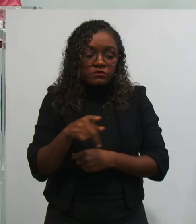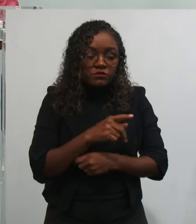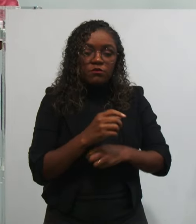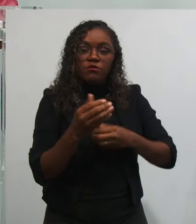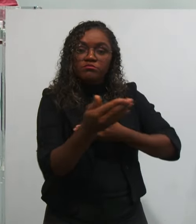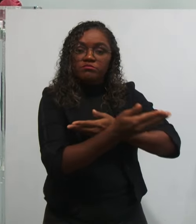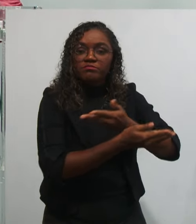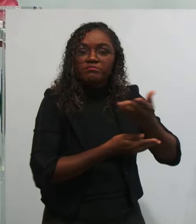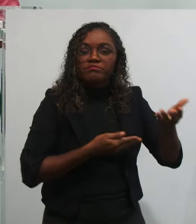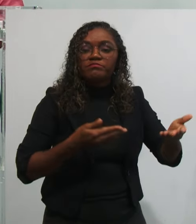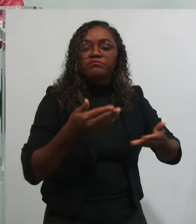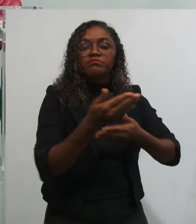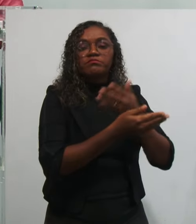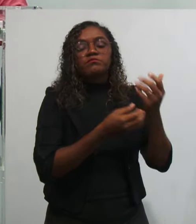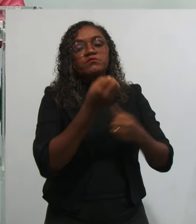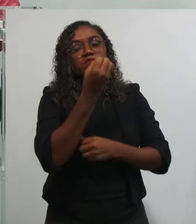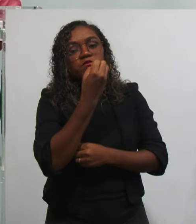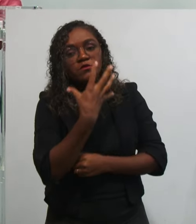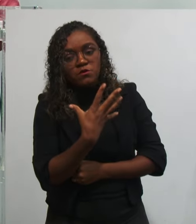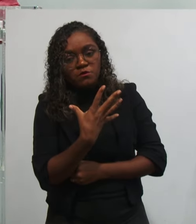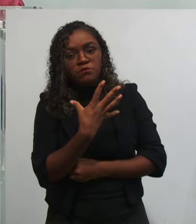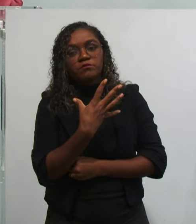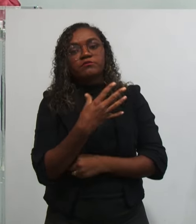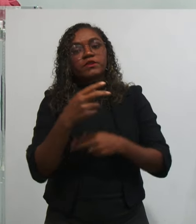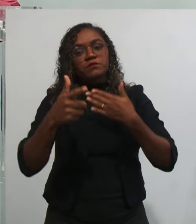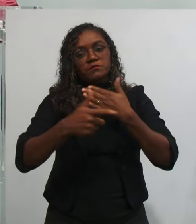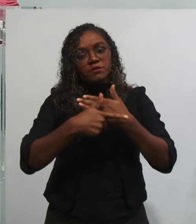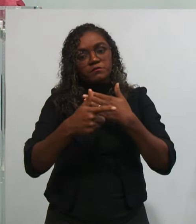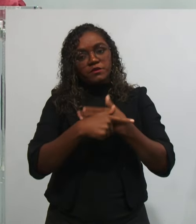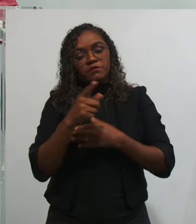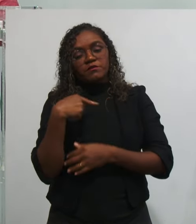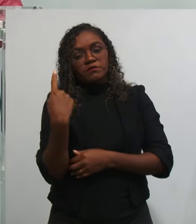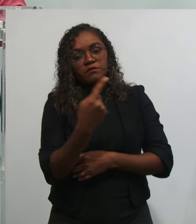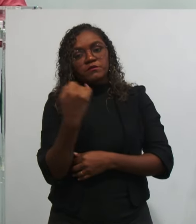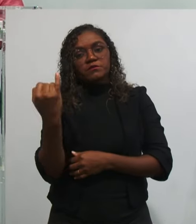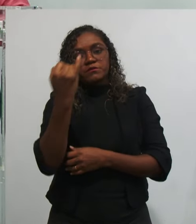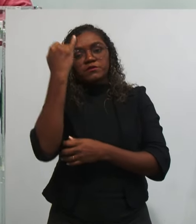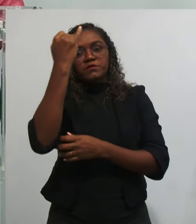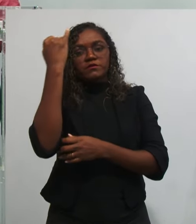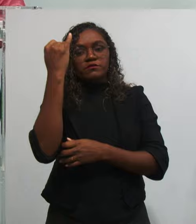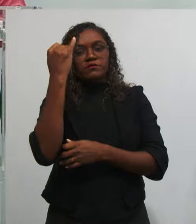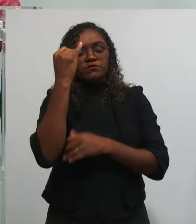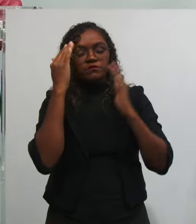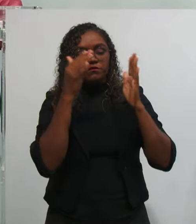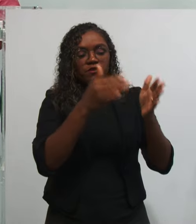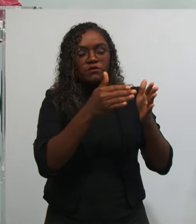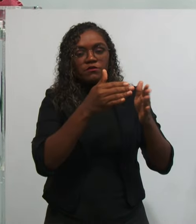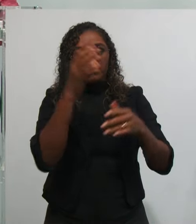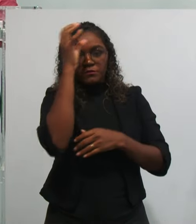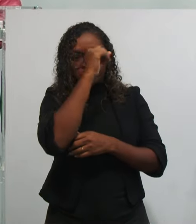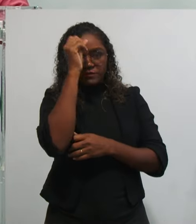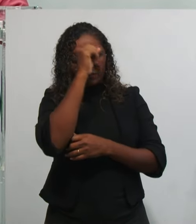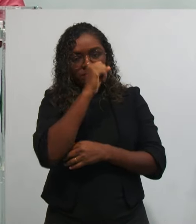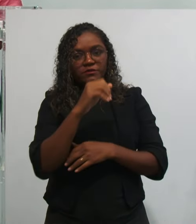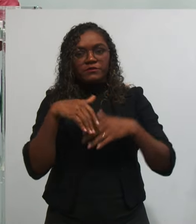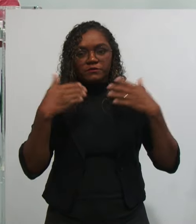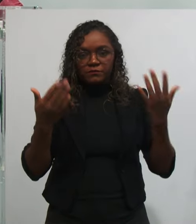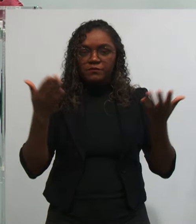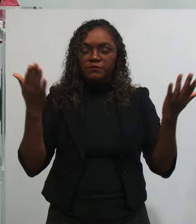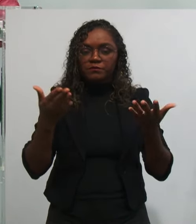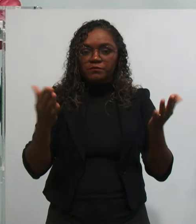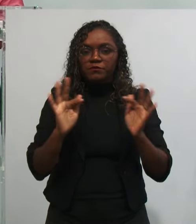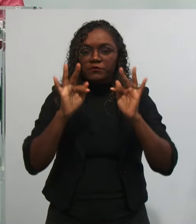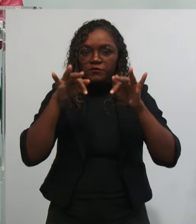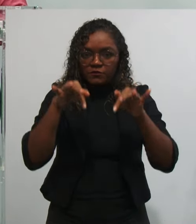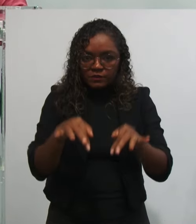aprendizagem e esse essa é a nossa principal função zelar pela aprendizagem dos nossos alunos eu vou ficar por aqui e